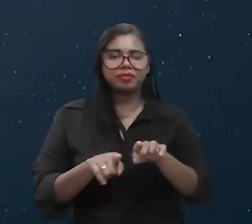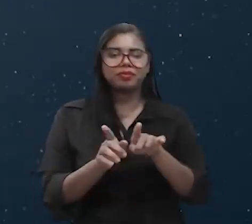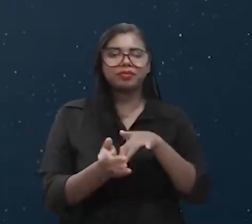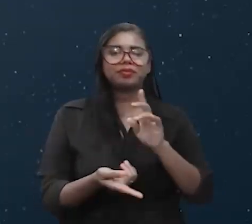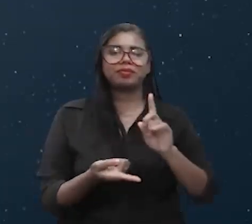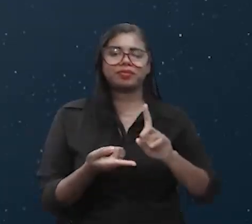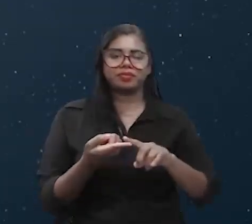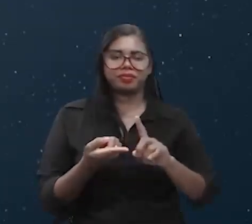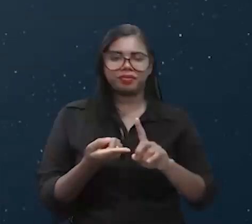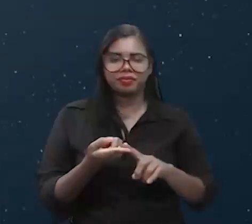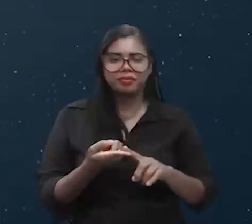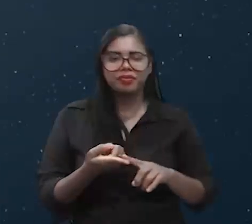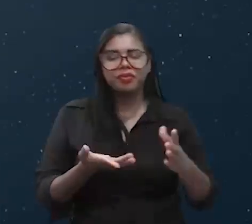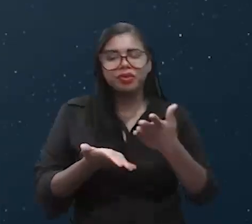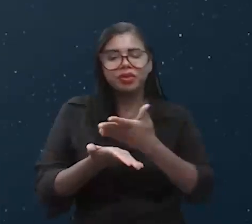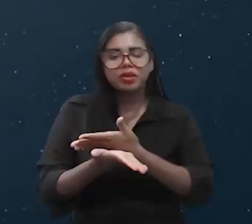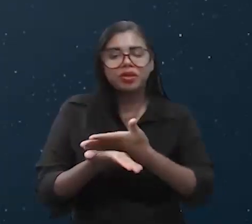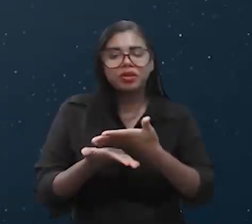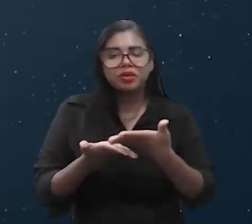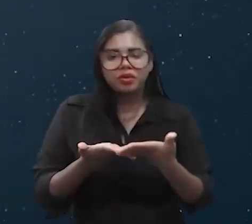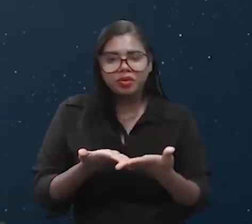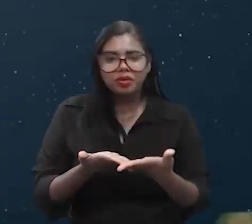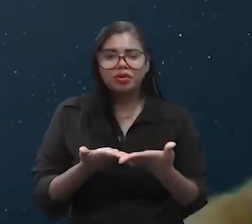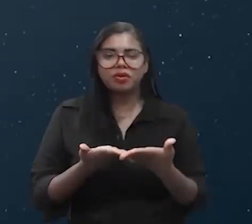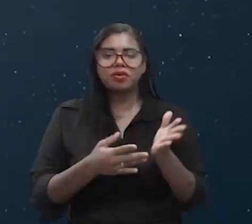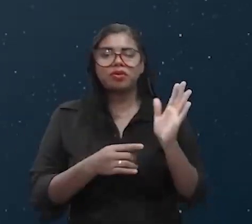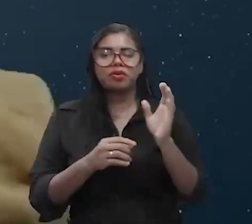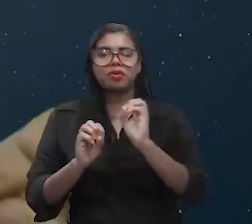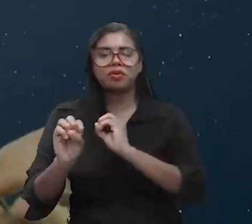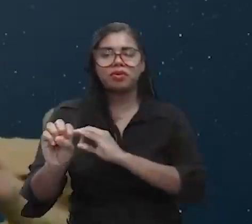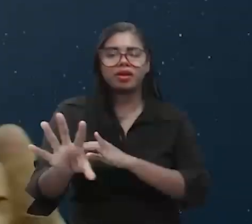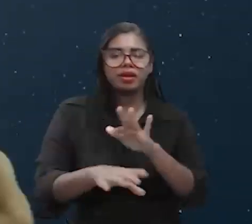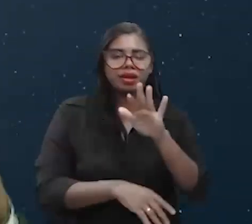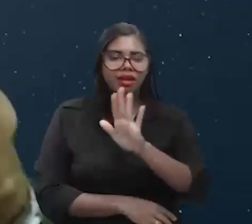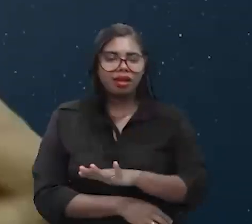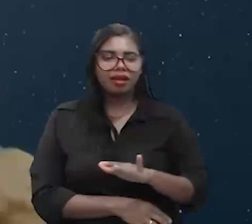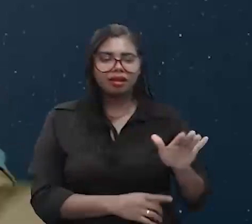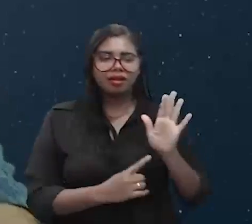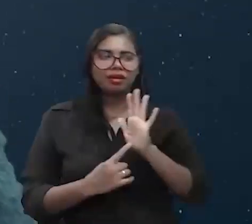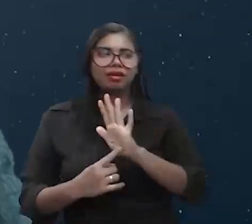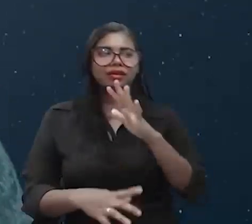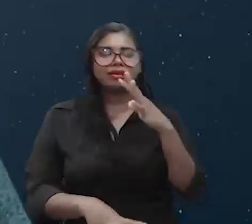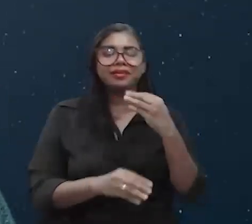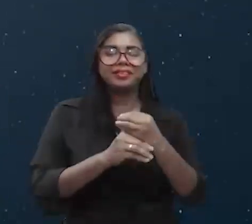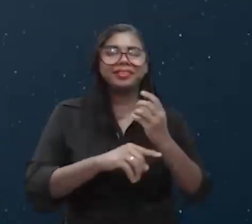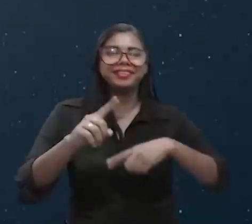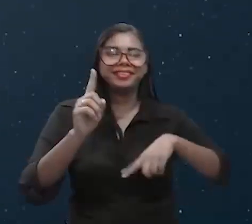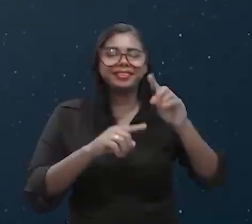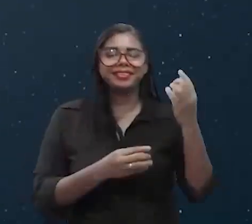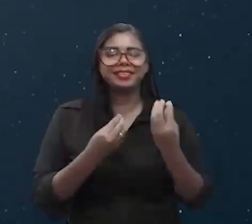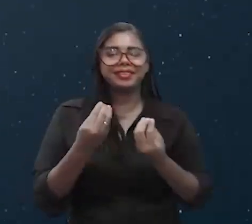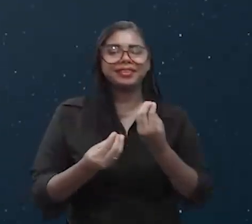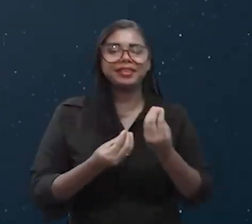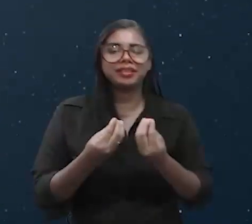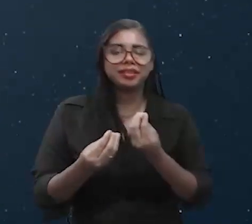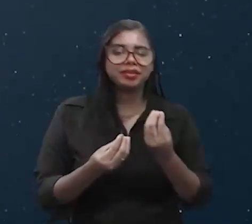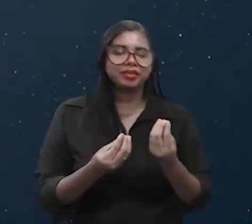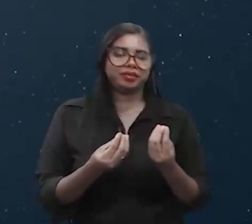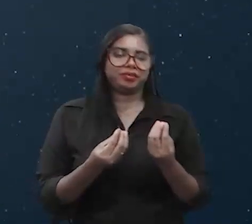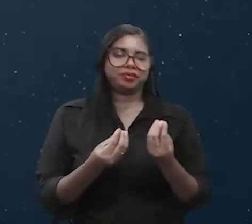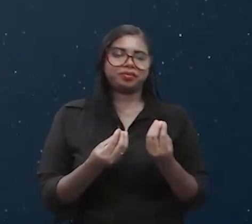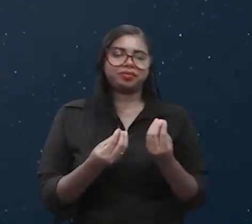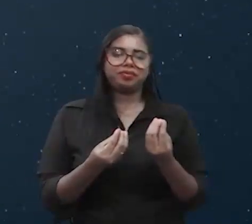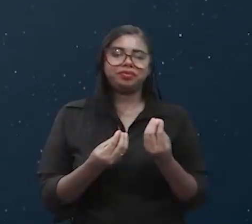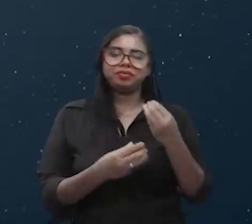aí ele começa a educar nossas crianças com os personagens, Tia Benta, com todos os personagens